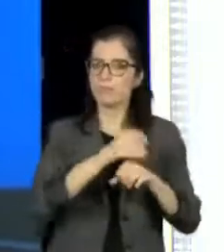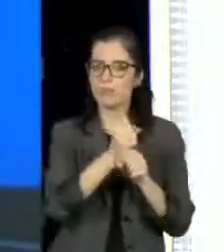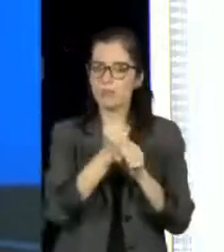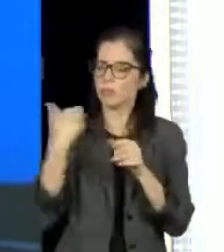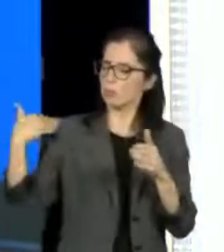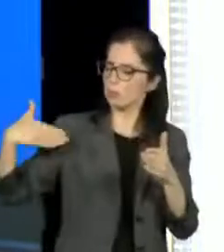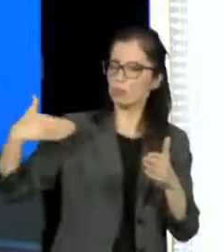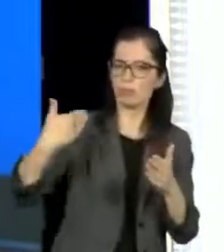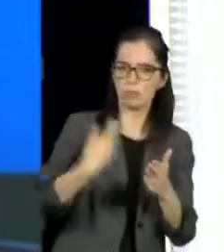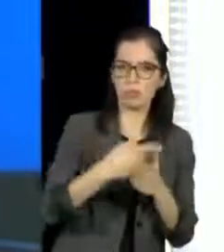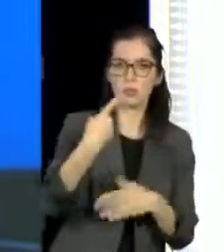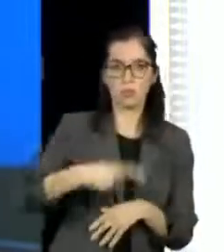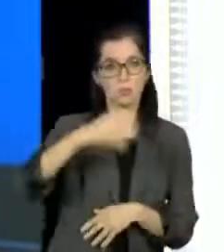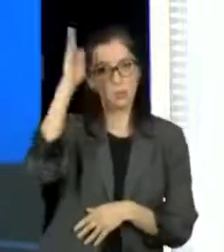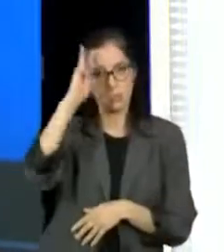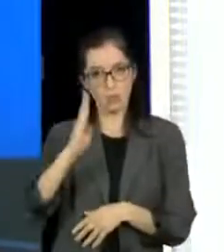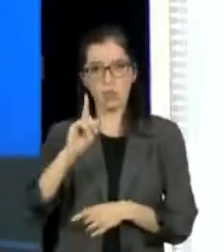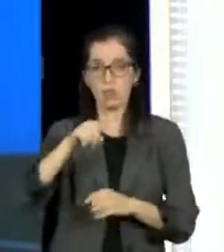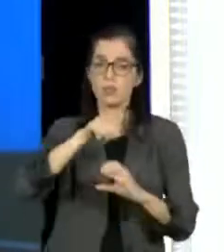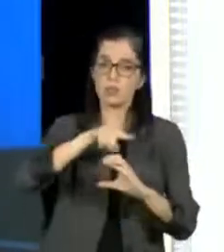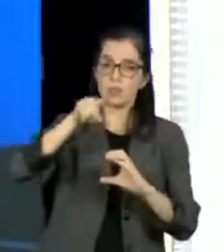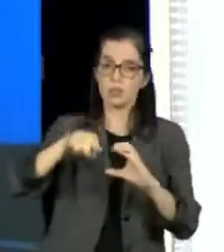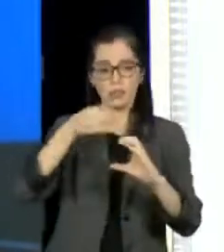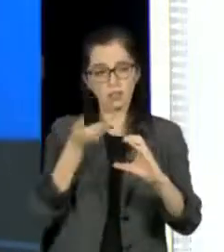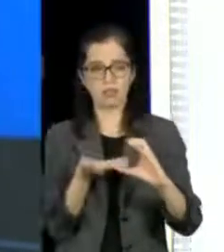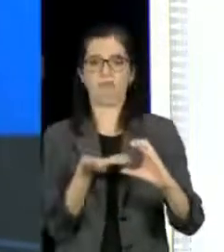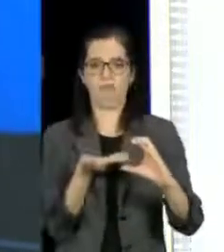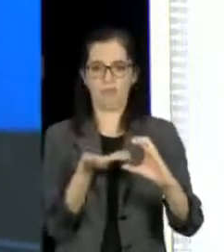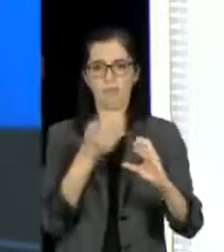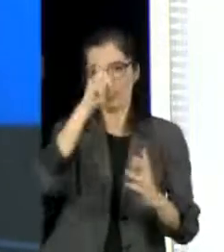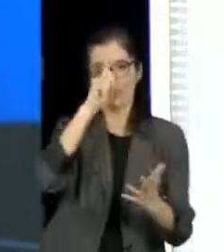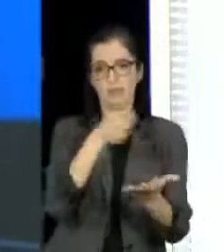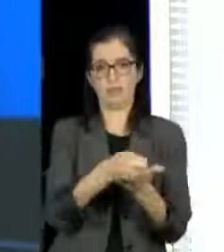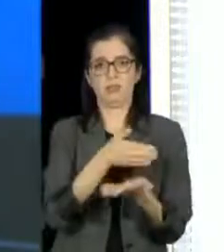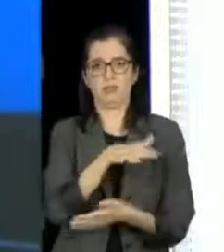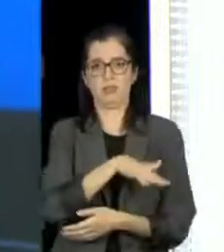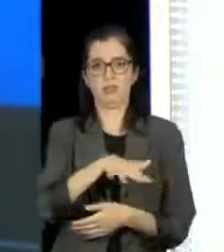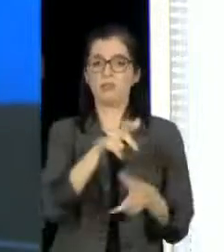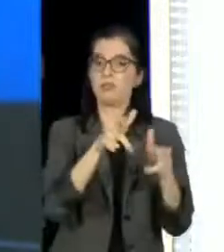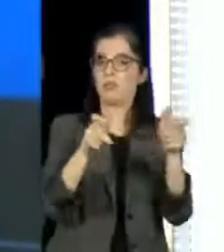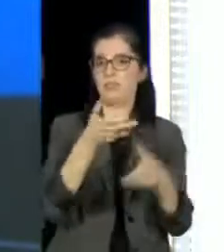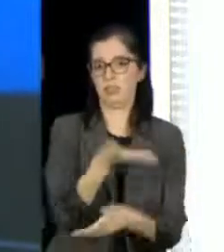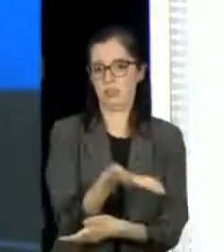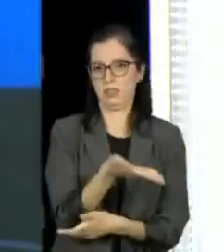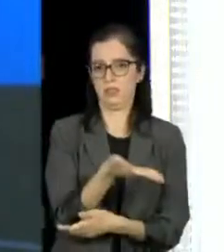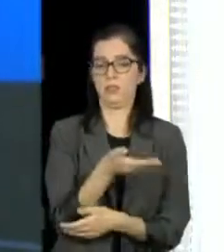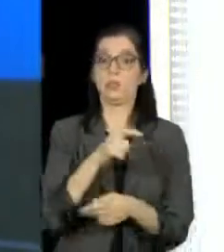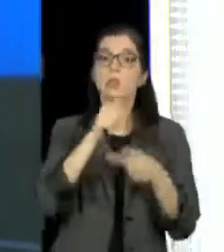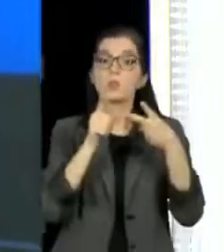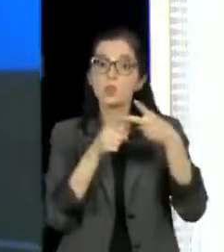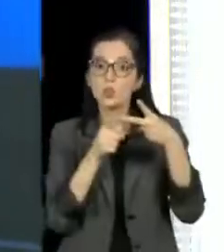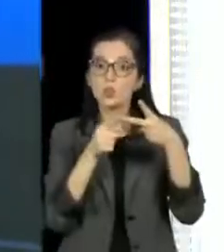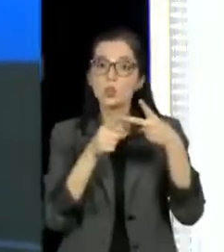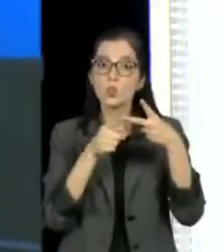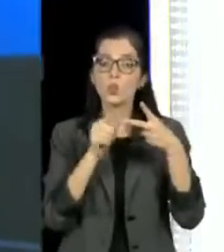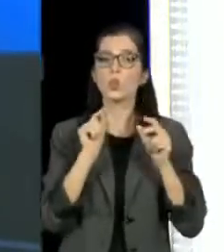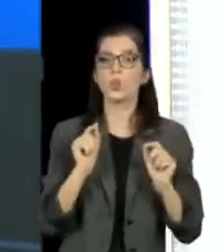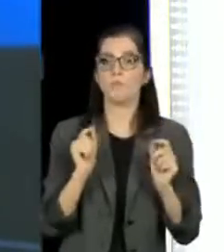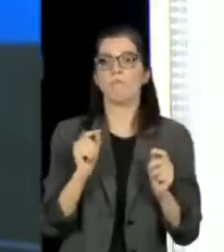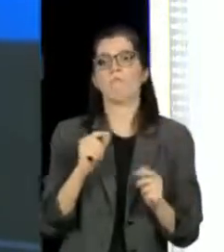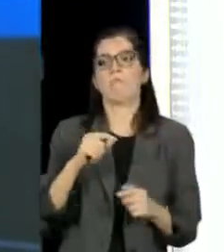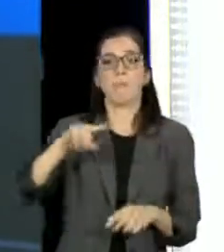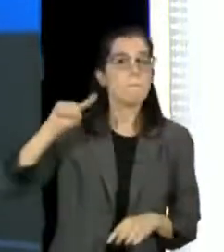é a ciência que vai determinar quem é que vai ser vacinado o primeiro que vai ser vacinado e segundo nós temos mil